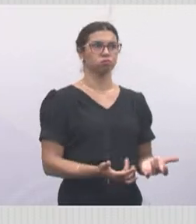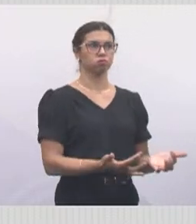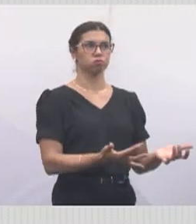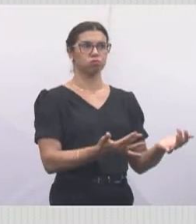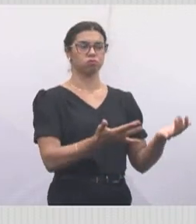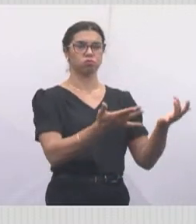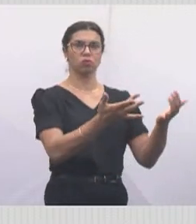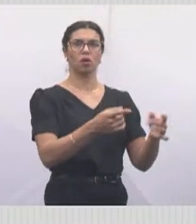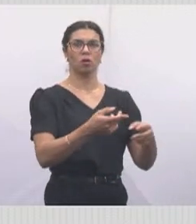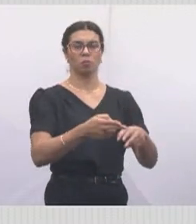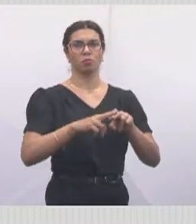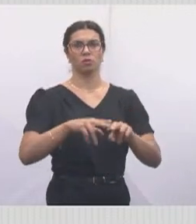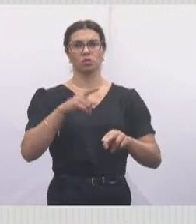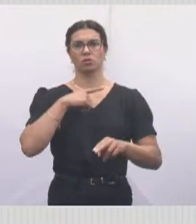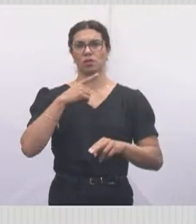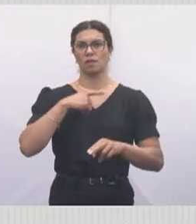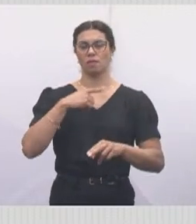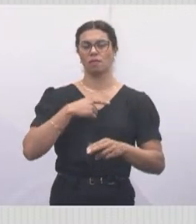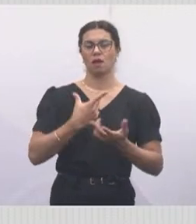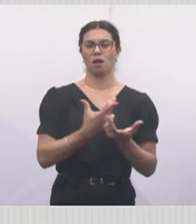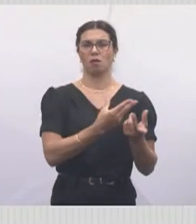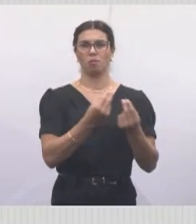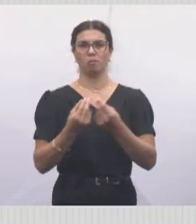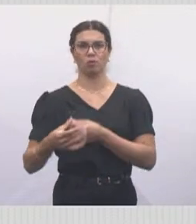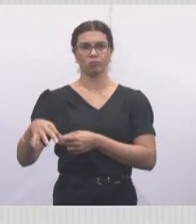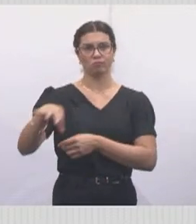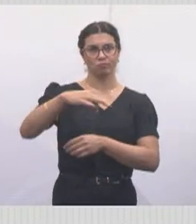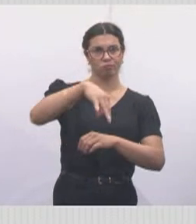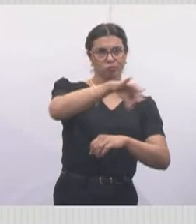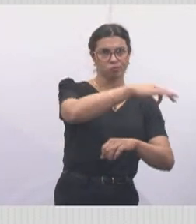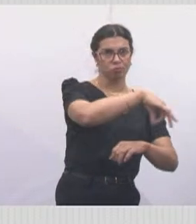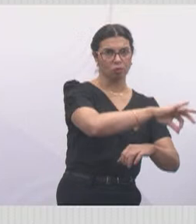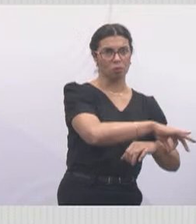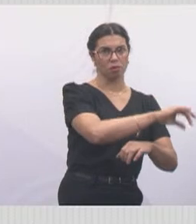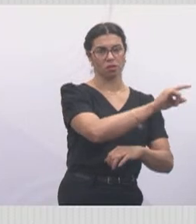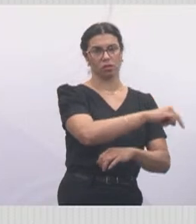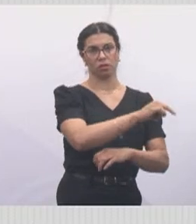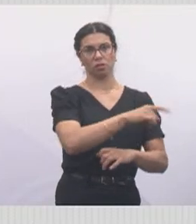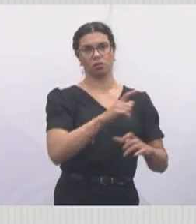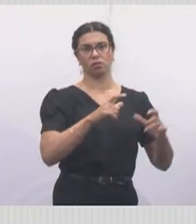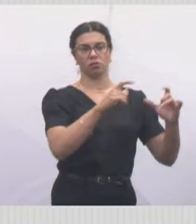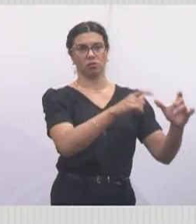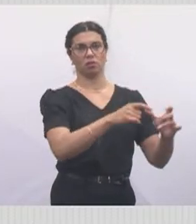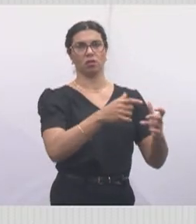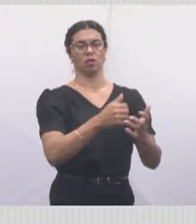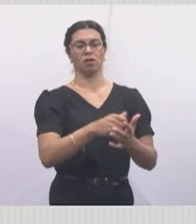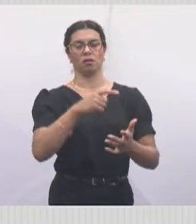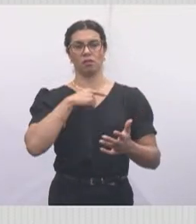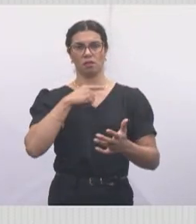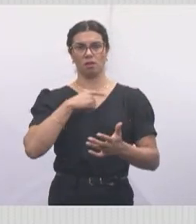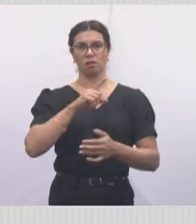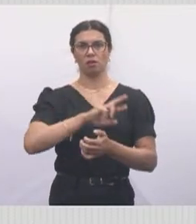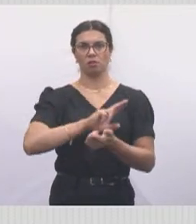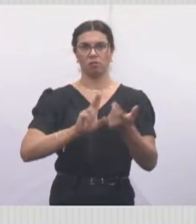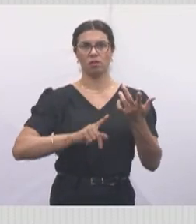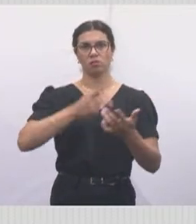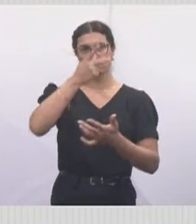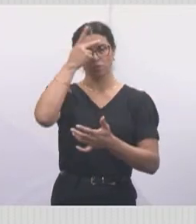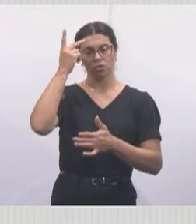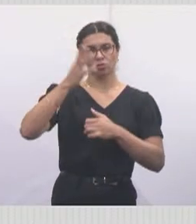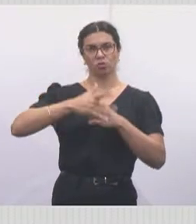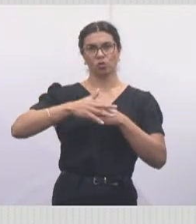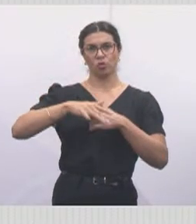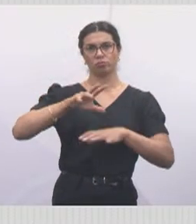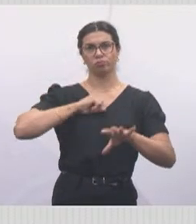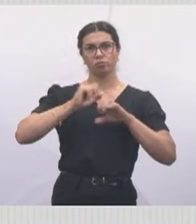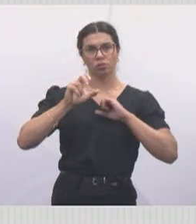a proliferação de mosquito da dengue, visto que existem vários casos de doenças na